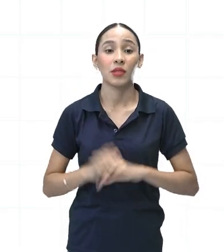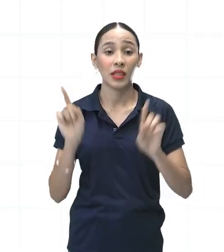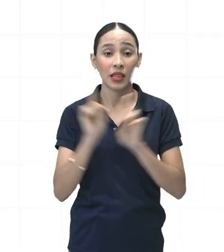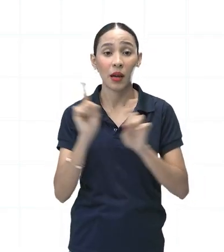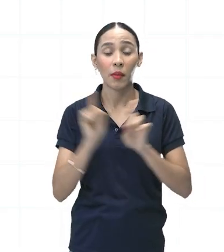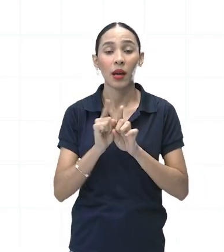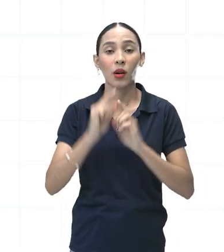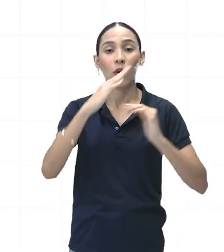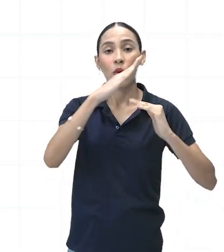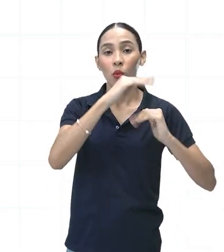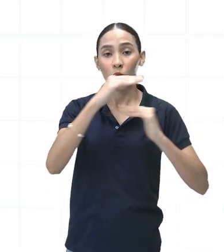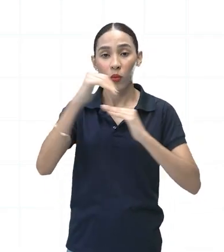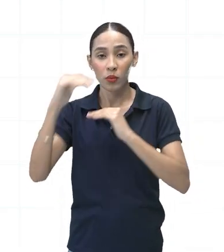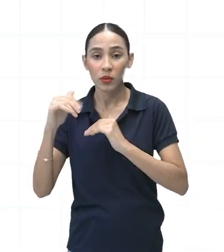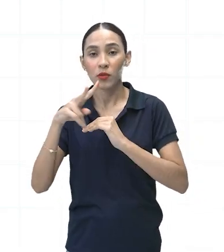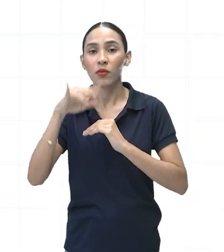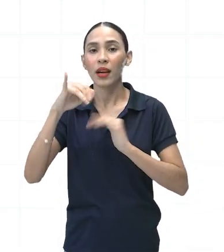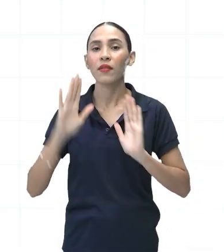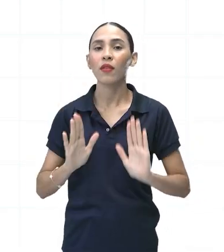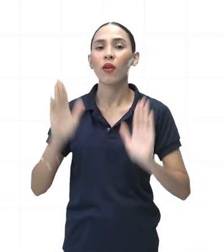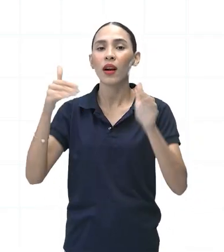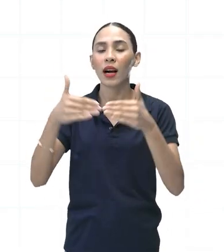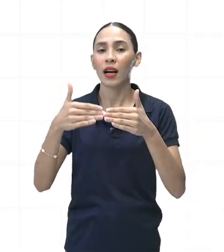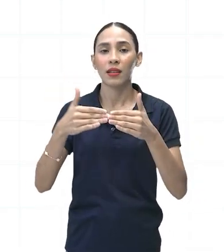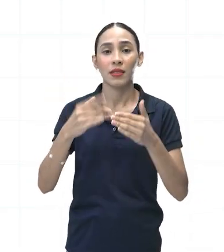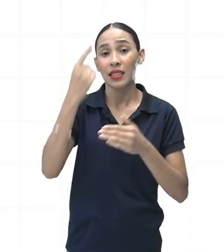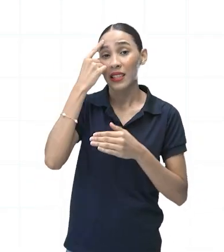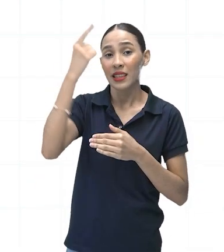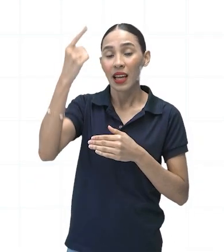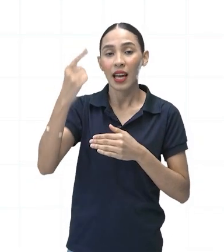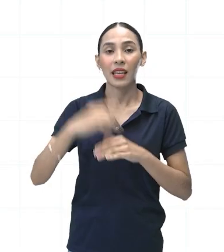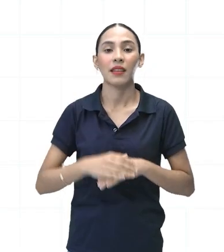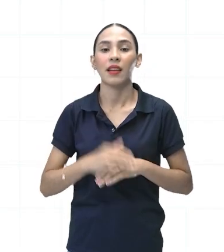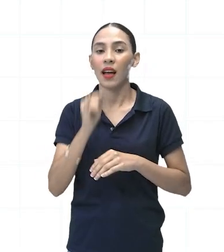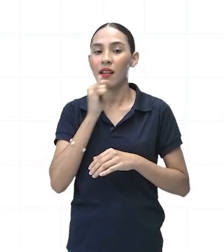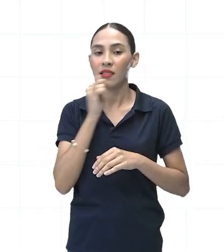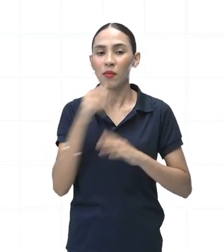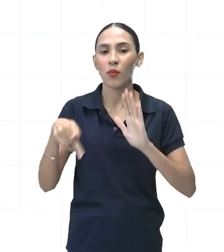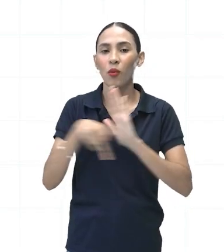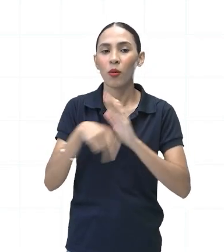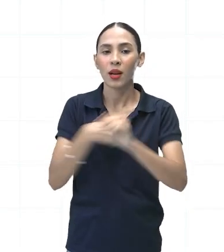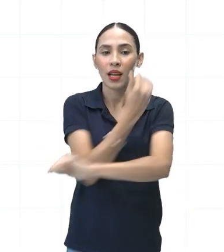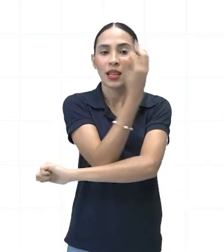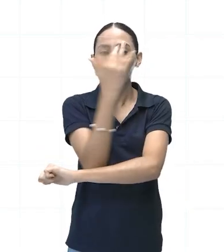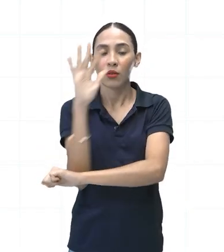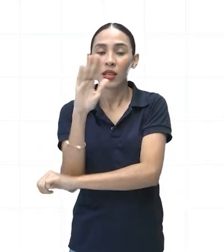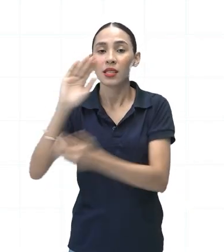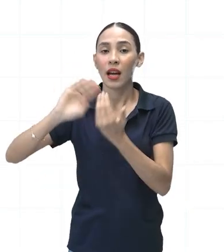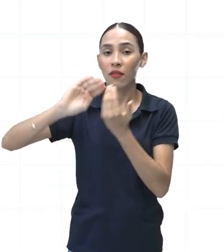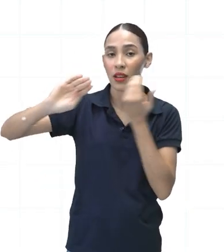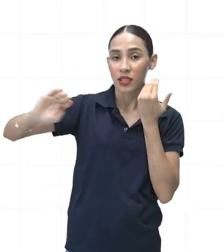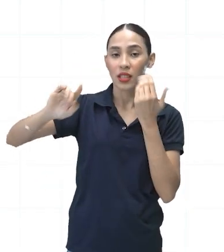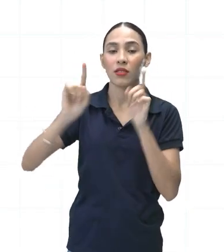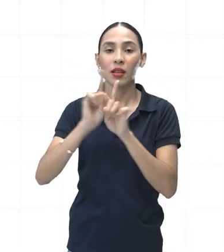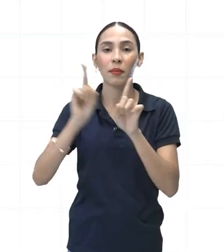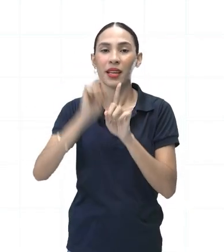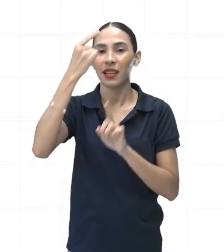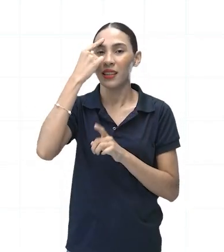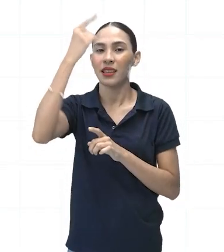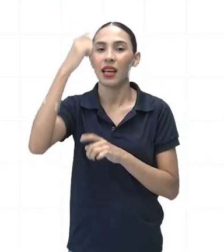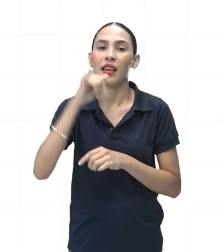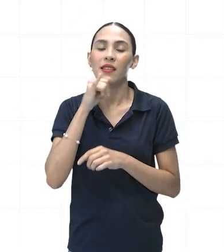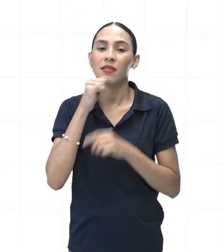cubismo recusa a ideia de arte como imitação da natureza, afastando noções